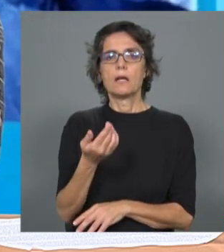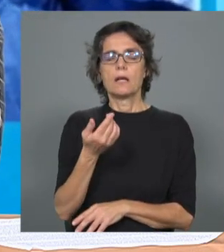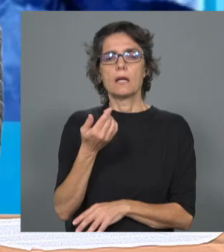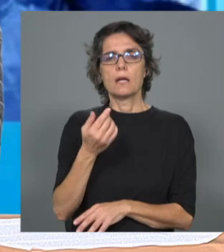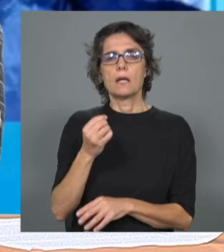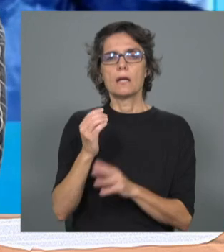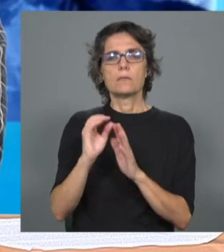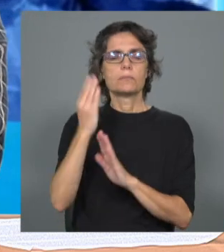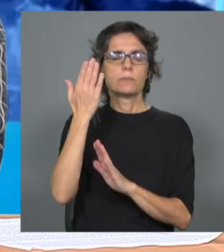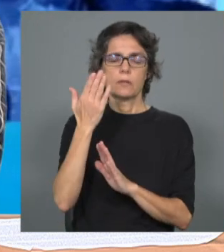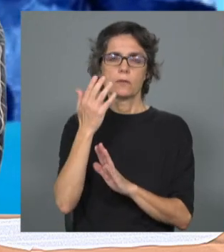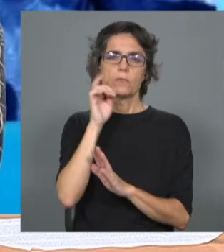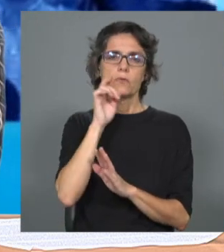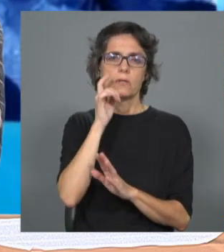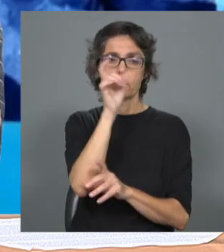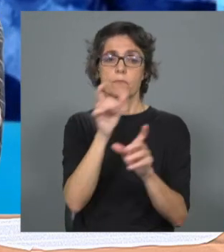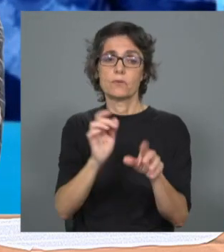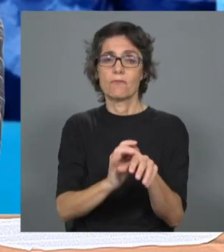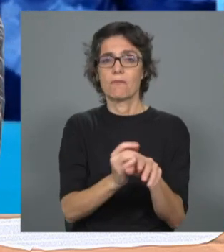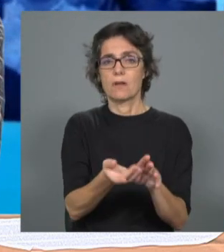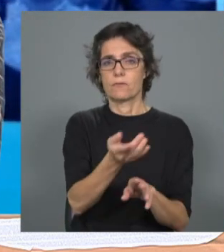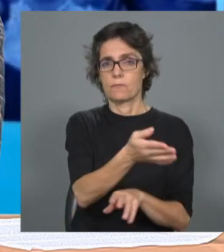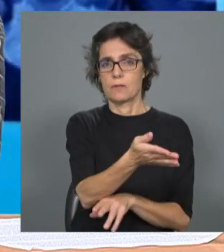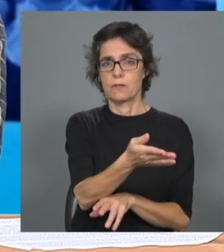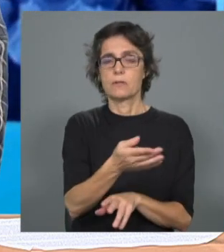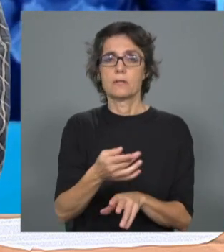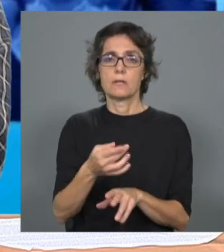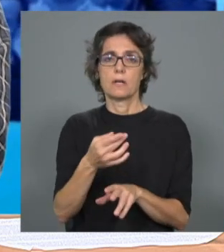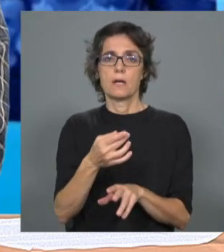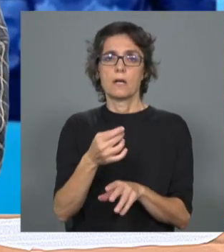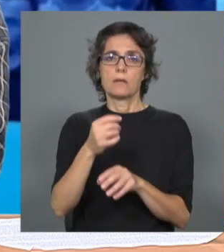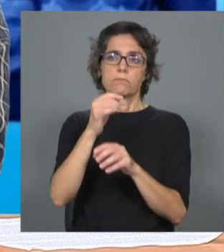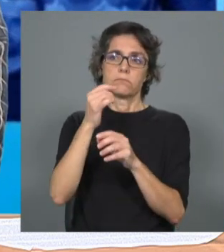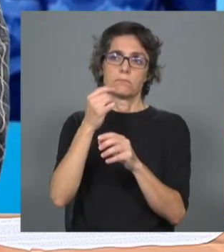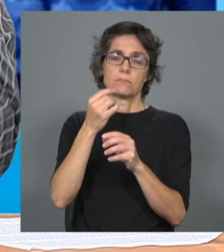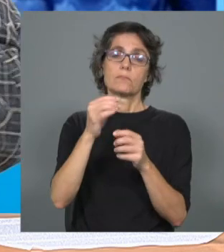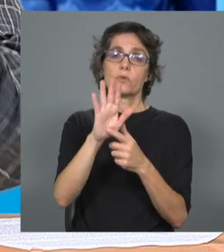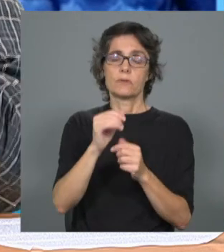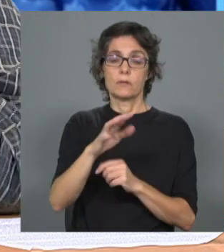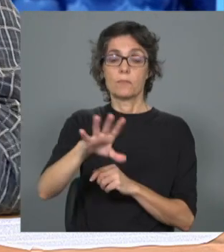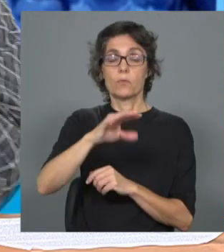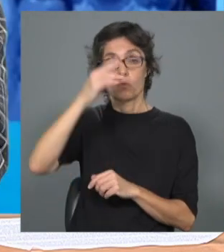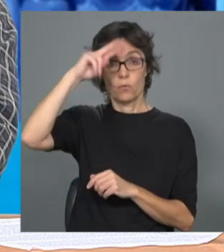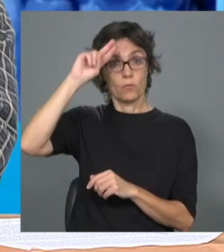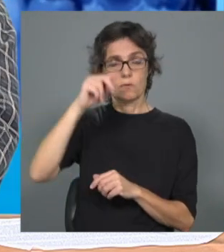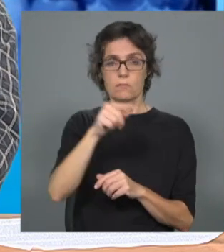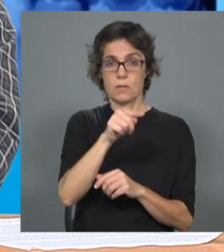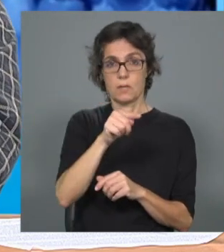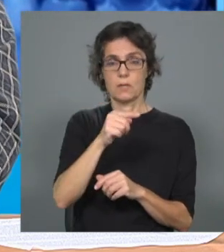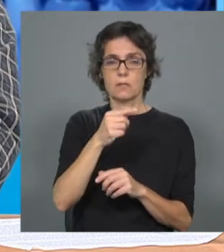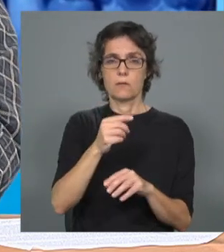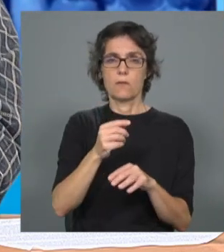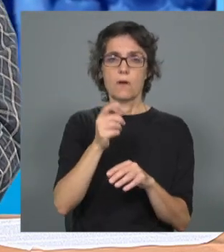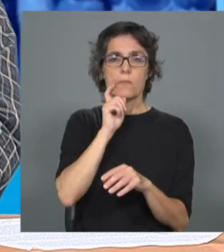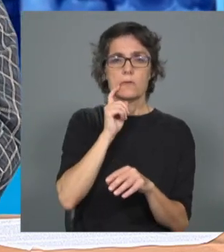mais desprotegidos. Para você ter um pouco a ideia, na sociedade moçambicana, esta proteção dos mais frágeis